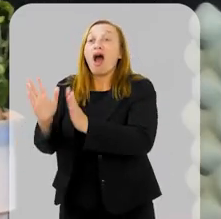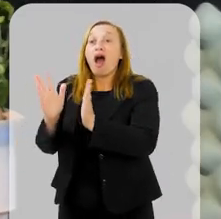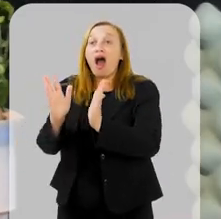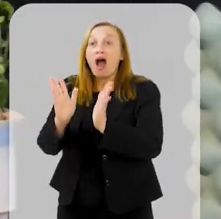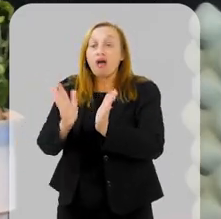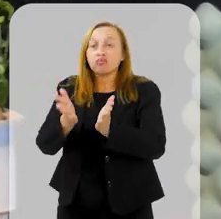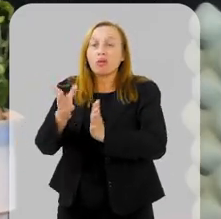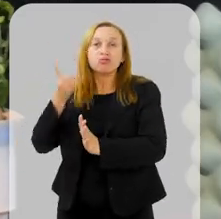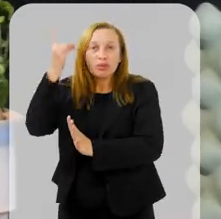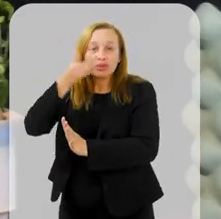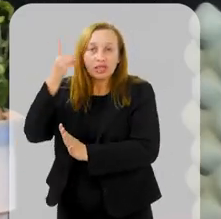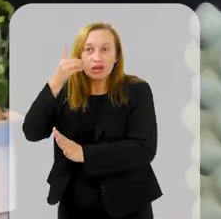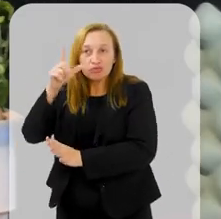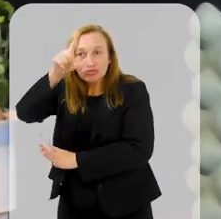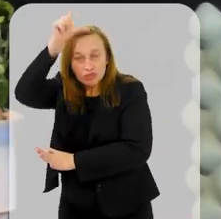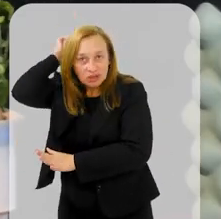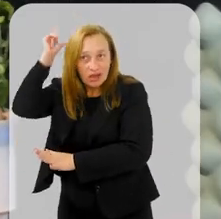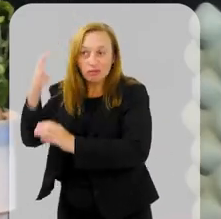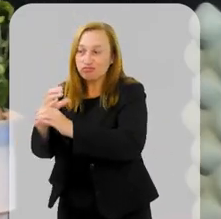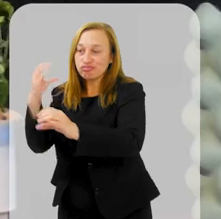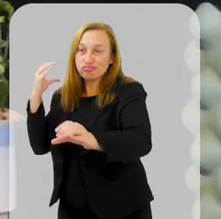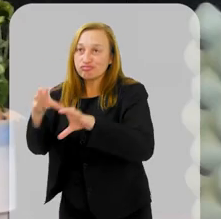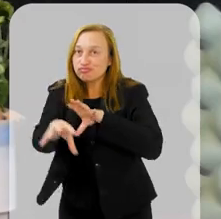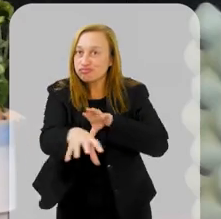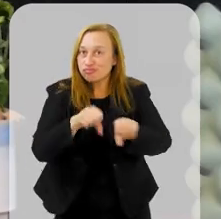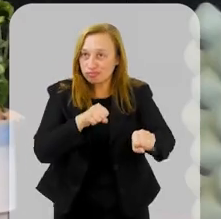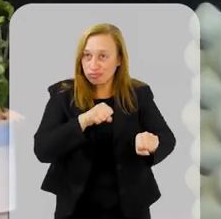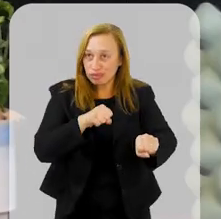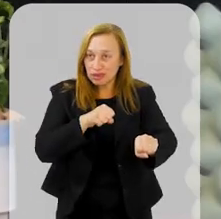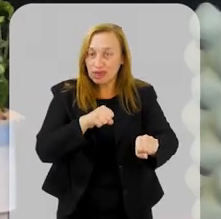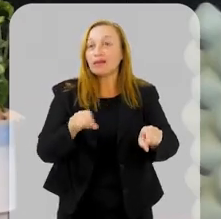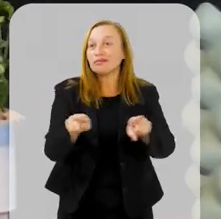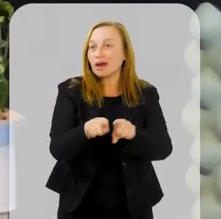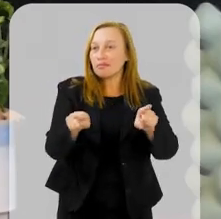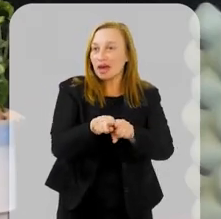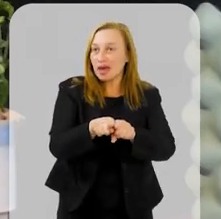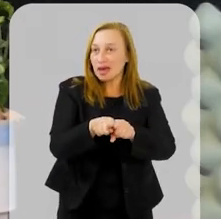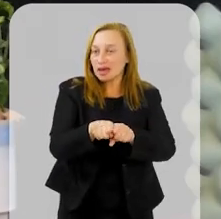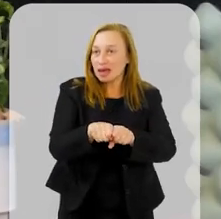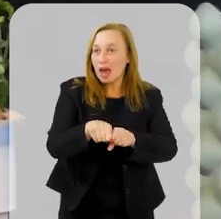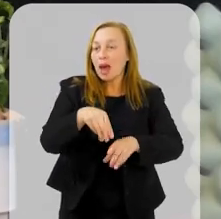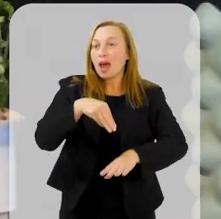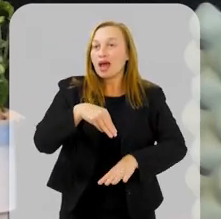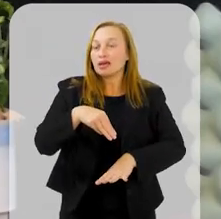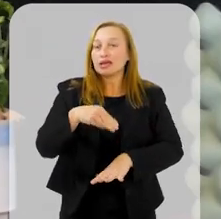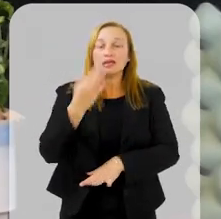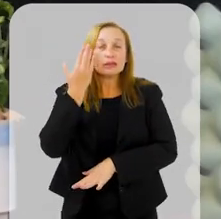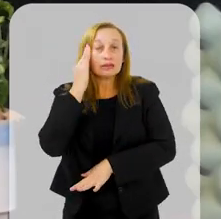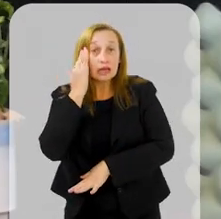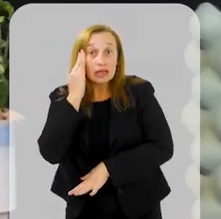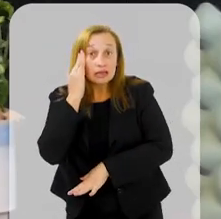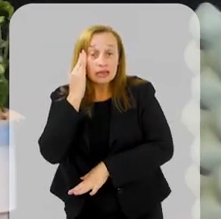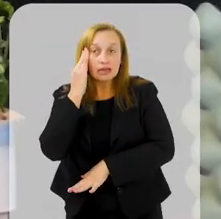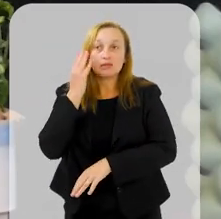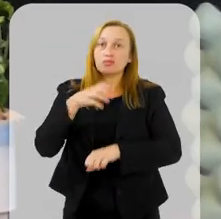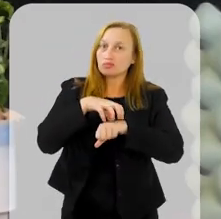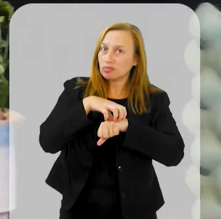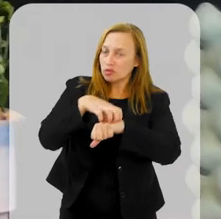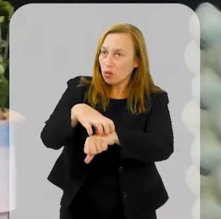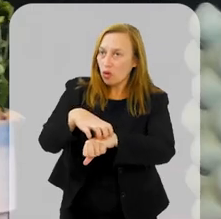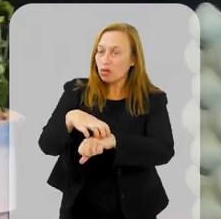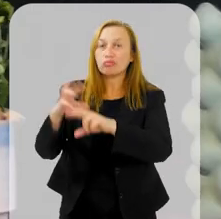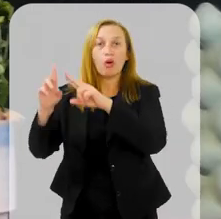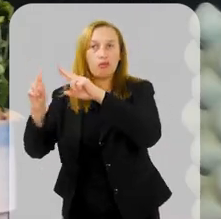Luiz Paulo é engenheiro civil de formação e é mestre também em transportes pela COP,